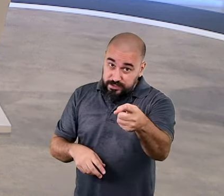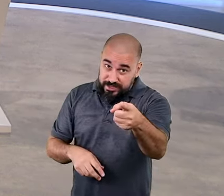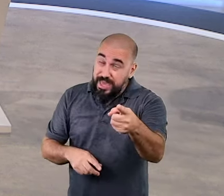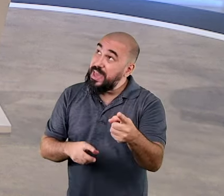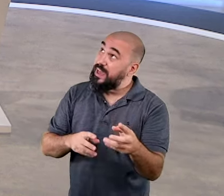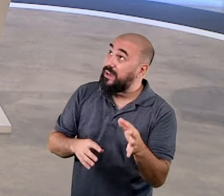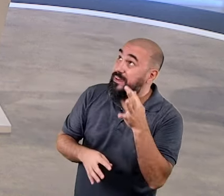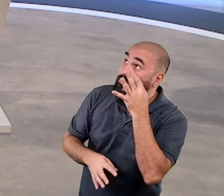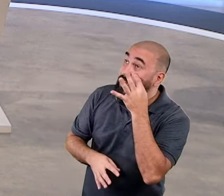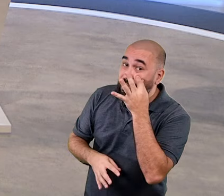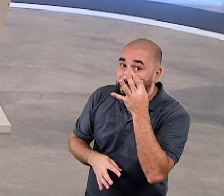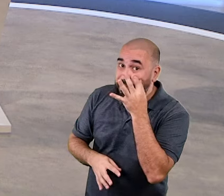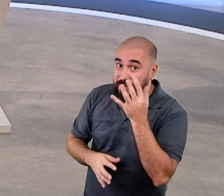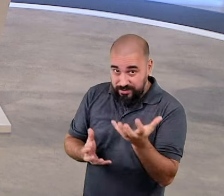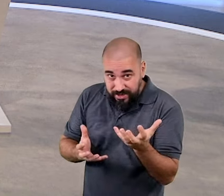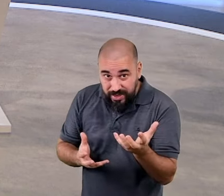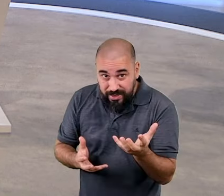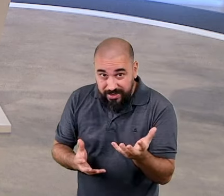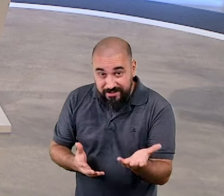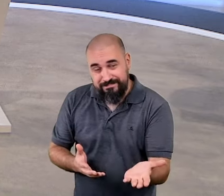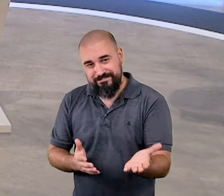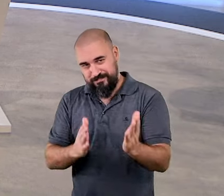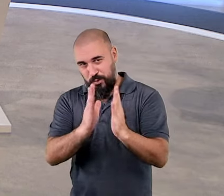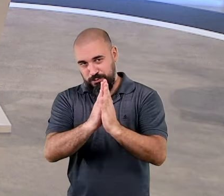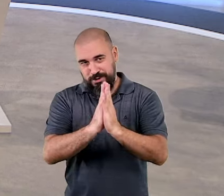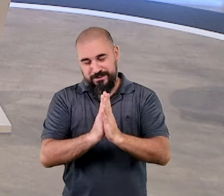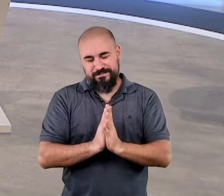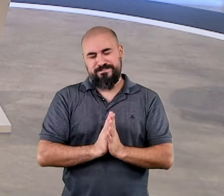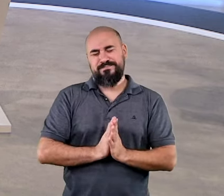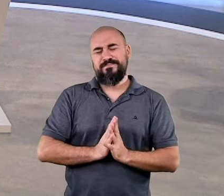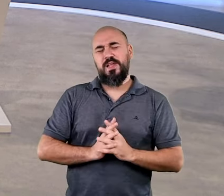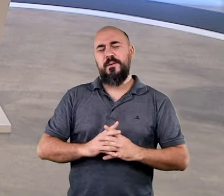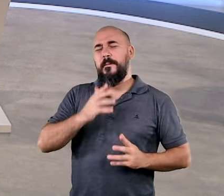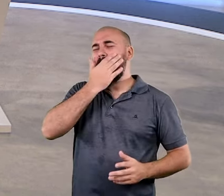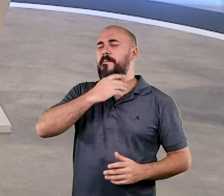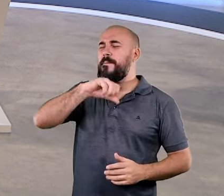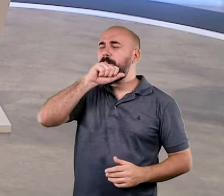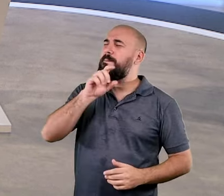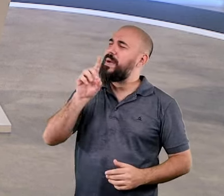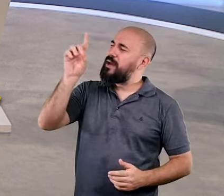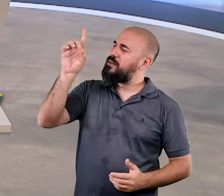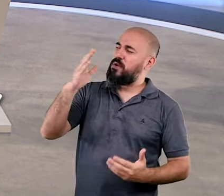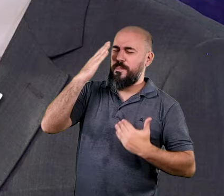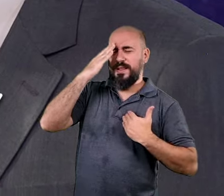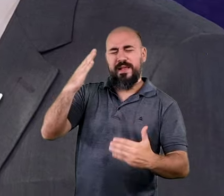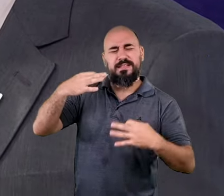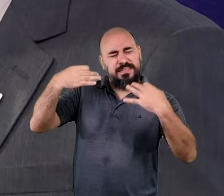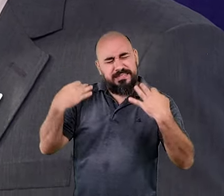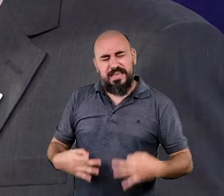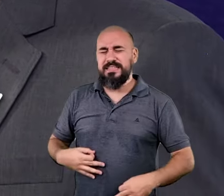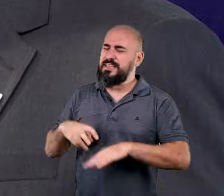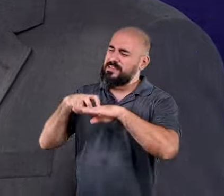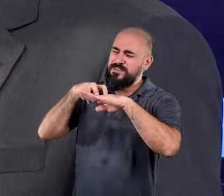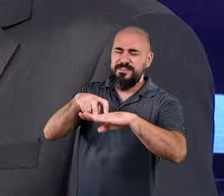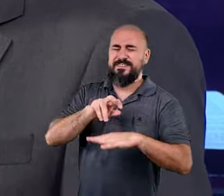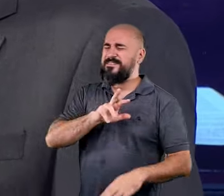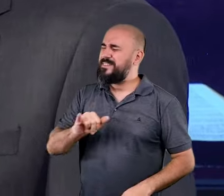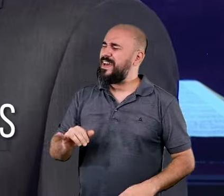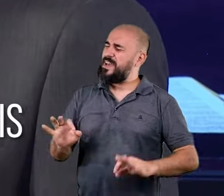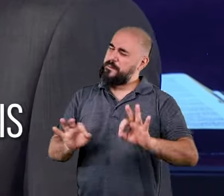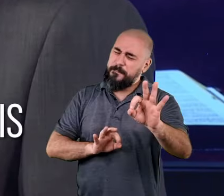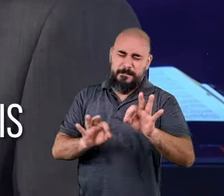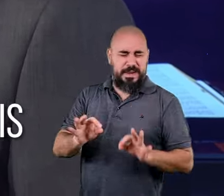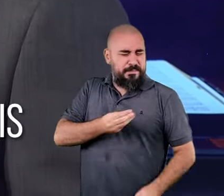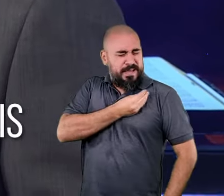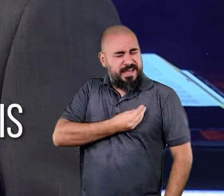Como estará? Vamos orar? Querido Pai, obrigado pela certeza que temos do retorno de Cristo Jesus. Prepara-nos para